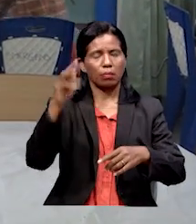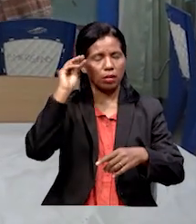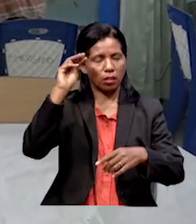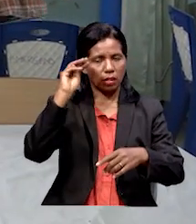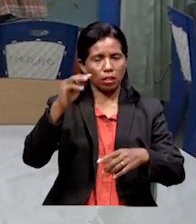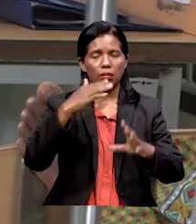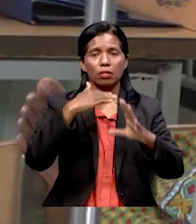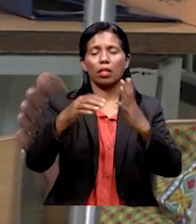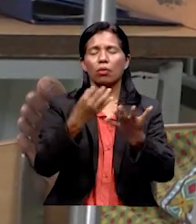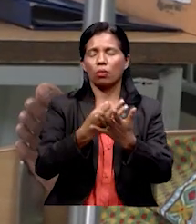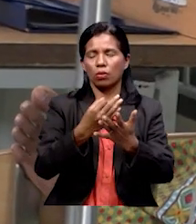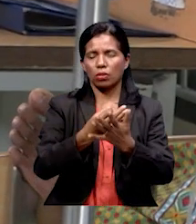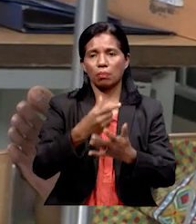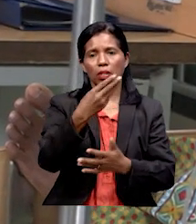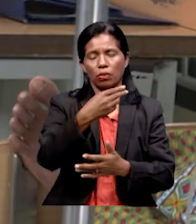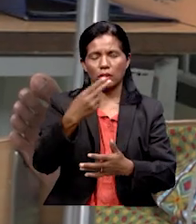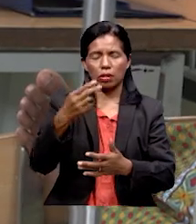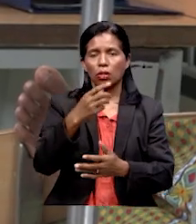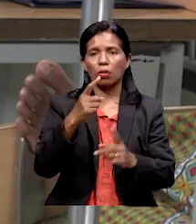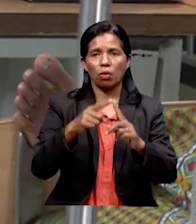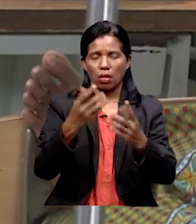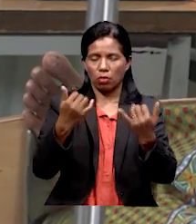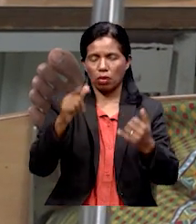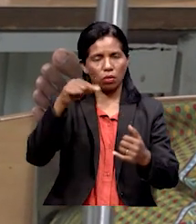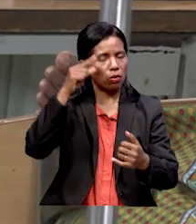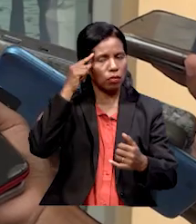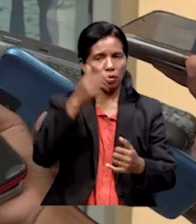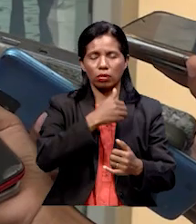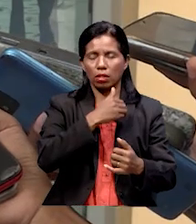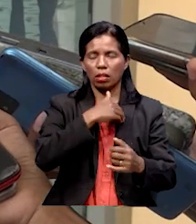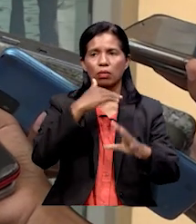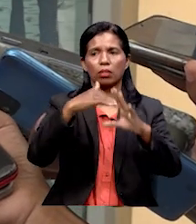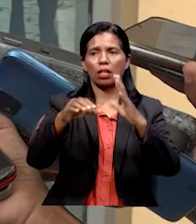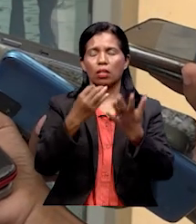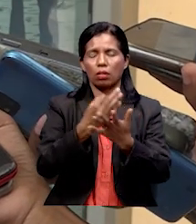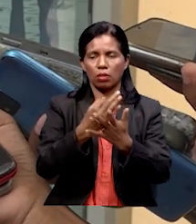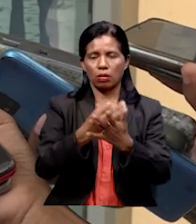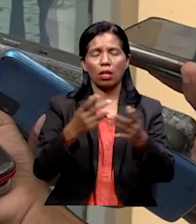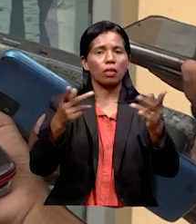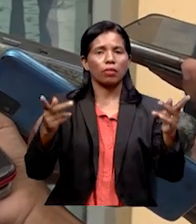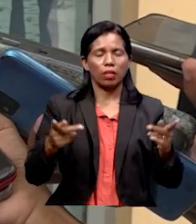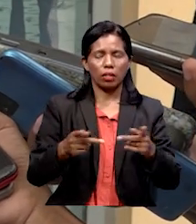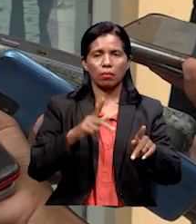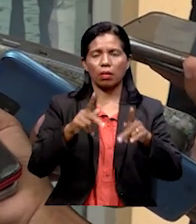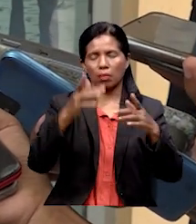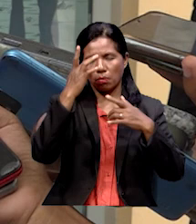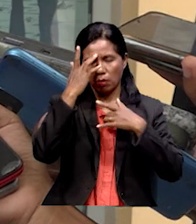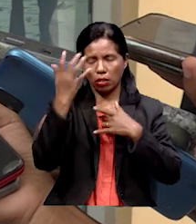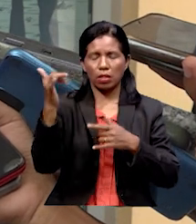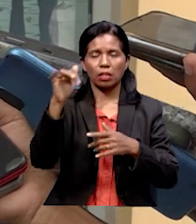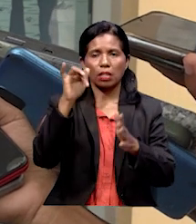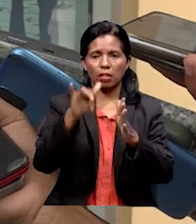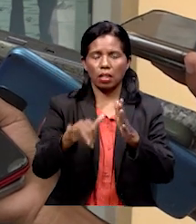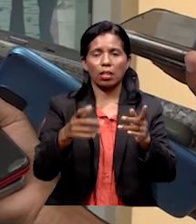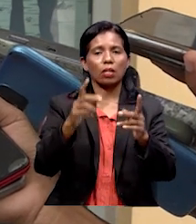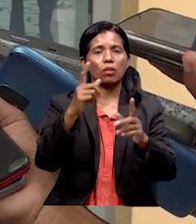Jakarta, Indonésia. Então agora o governo será transferir o alojamento fulantolonia no mais fácil para paciente SIRA rela durante